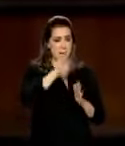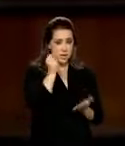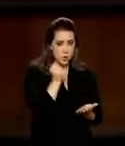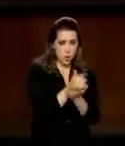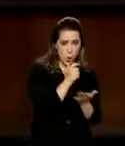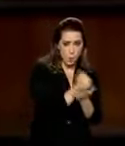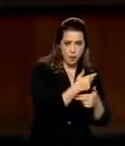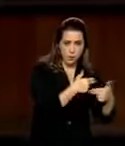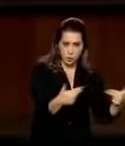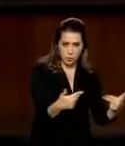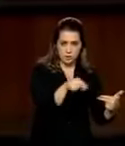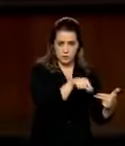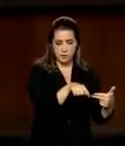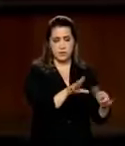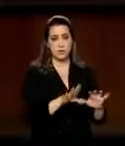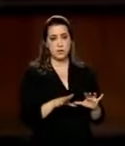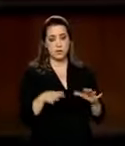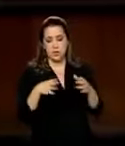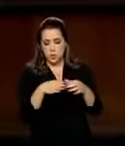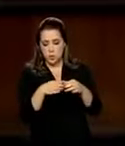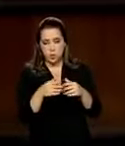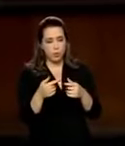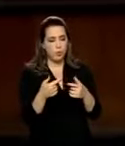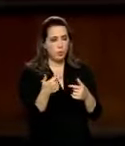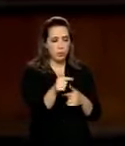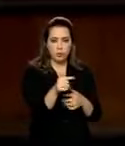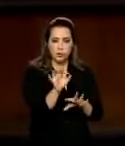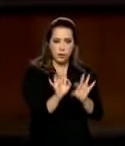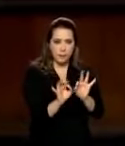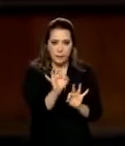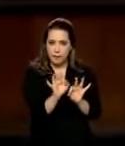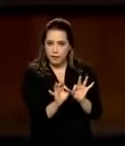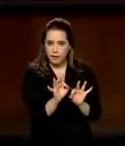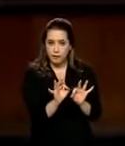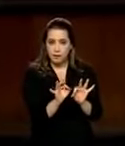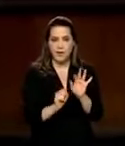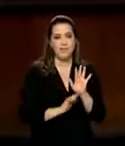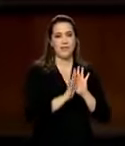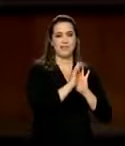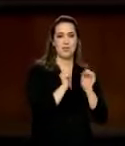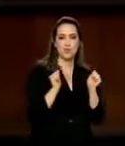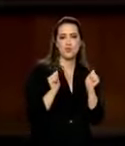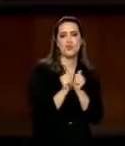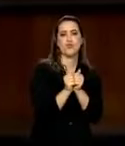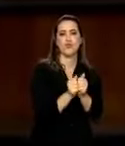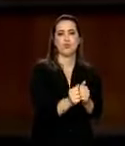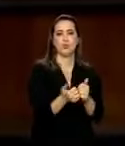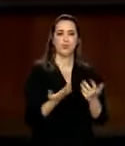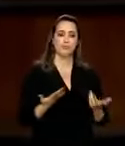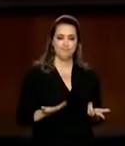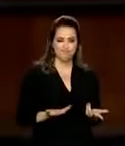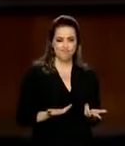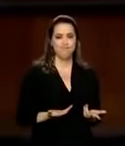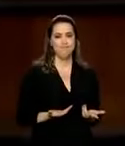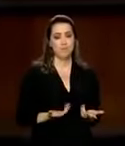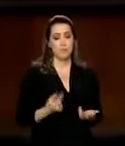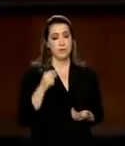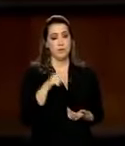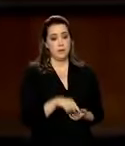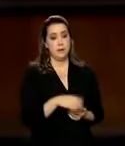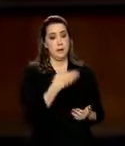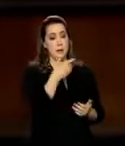e o mercado não está preparado para produzir, para atender essa demanda, vem a inflação atrás disso. E você pode ver, eu costumo dizer, né? A quem